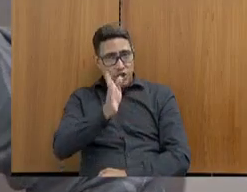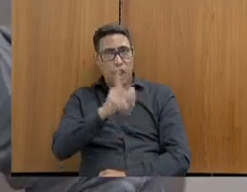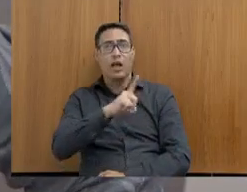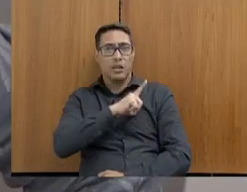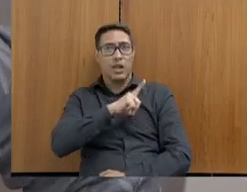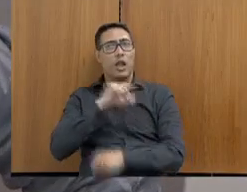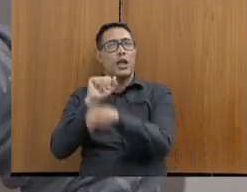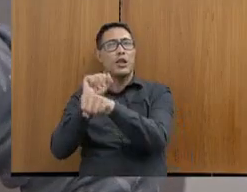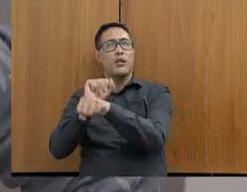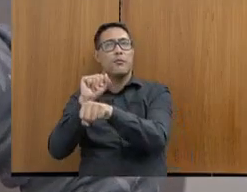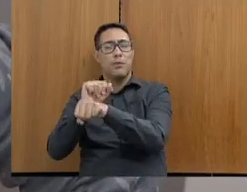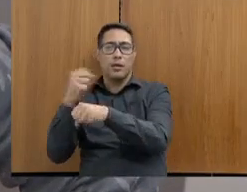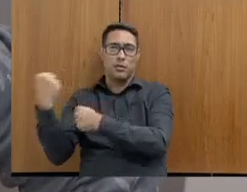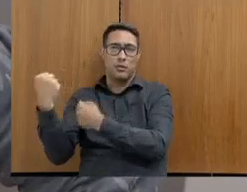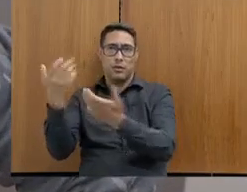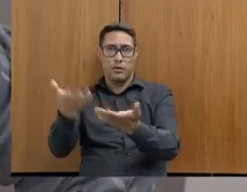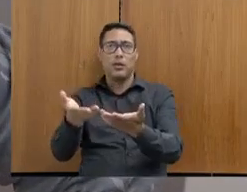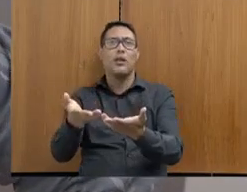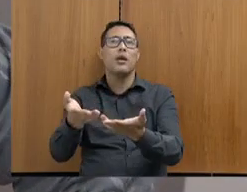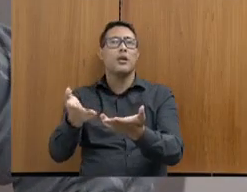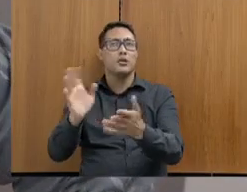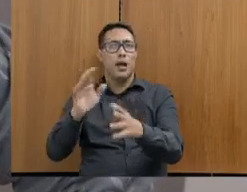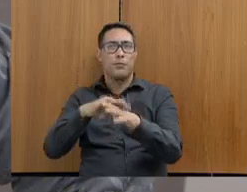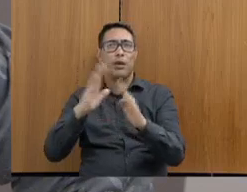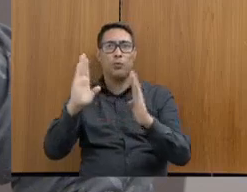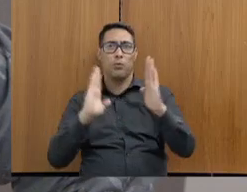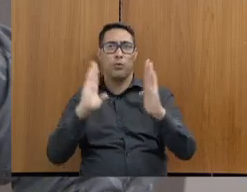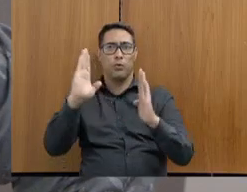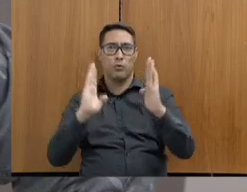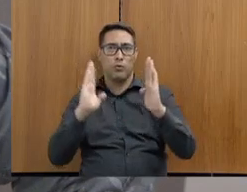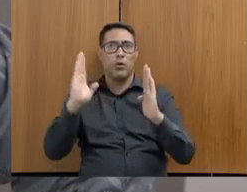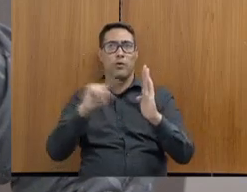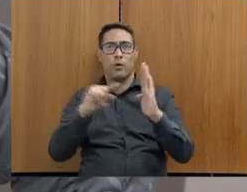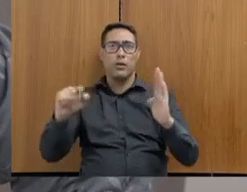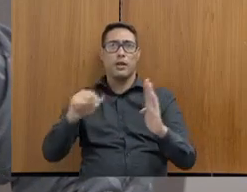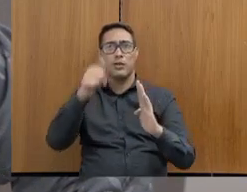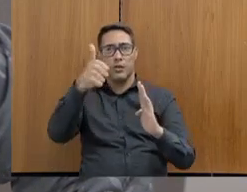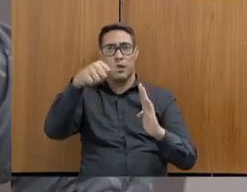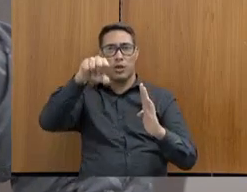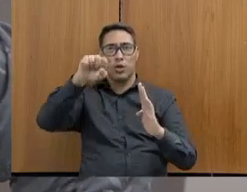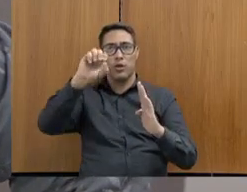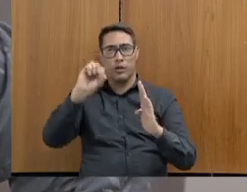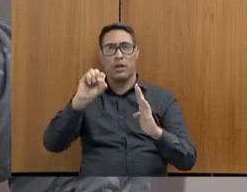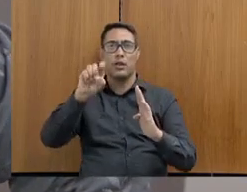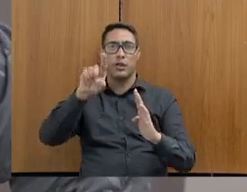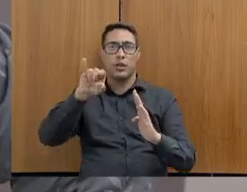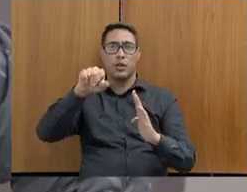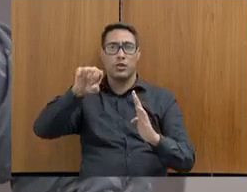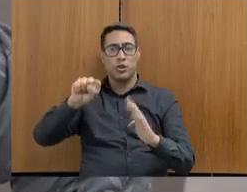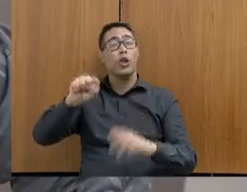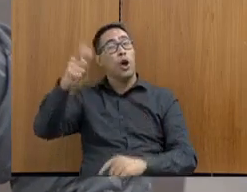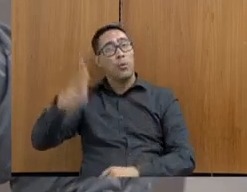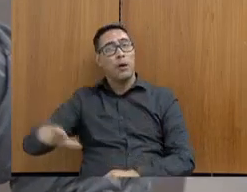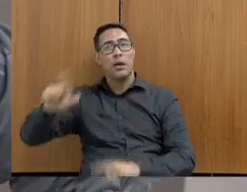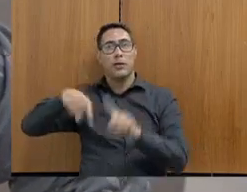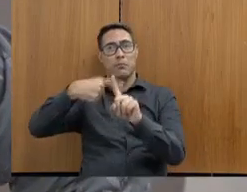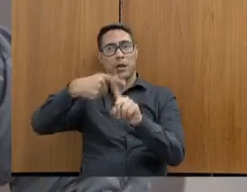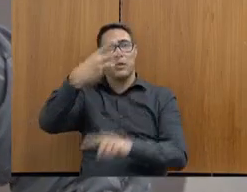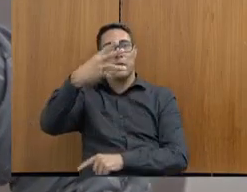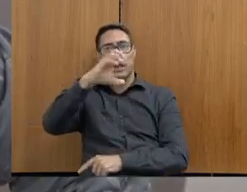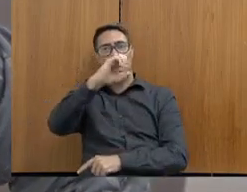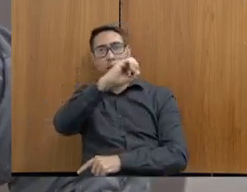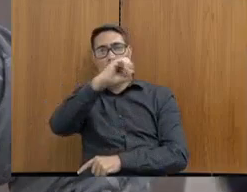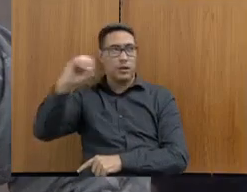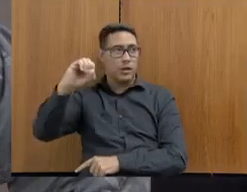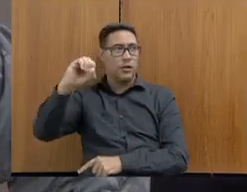aguardando entrega né considerando que o prato do fabricante hoje é de 180 Dias outras 3003 novas viaturas